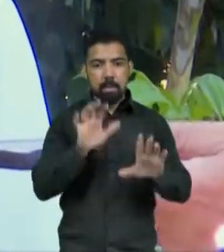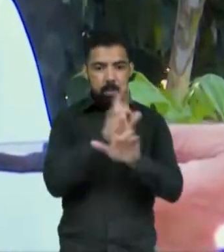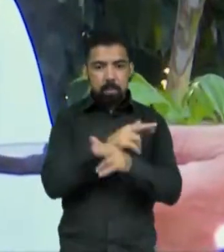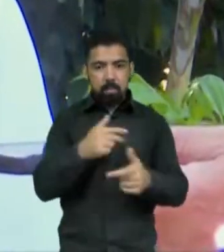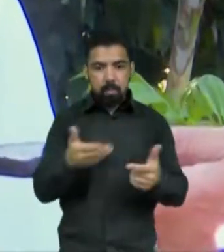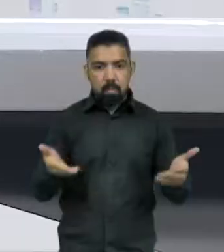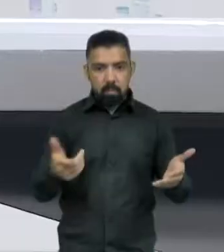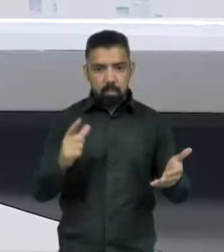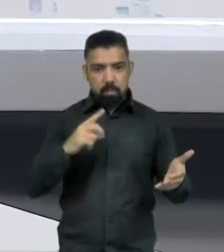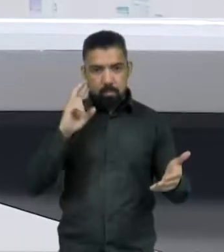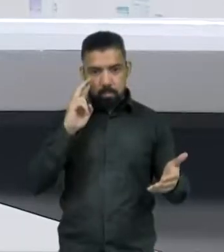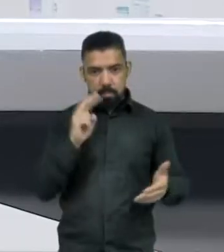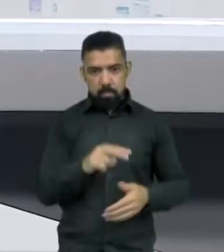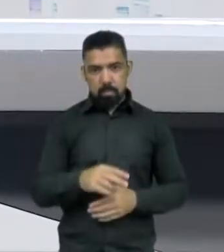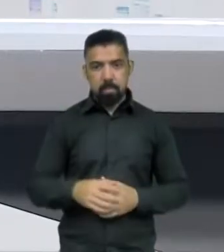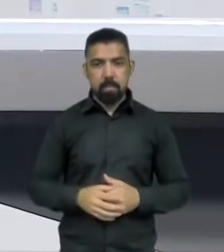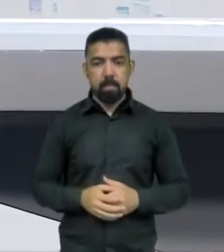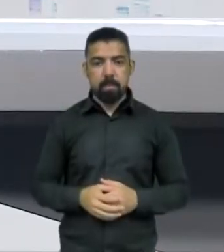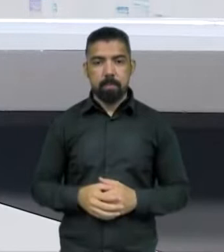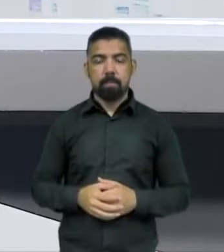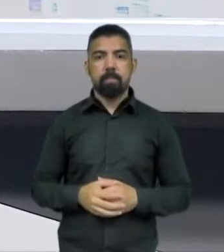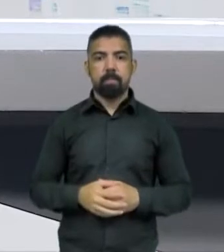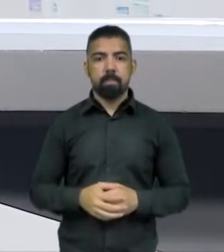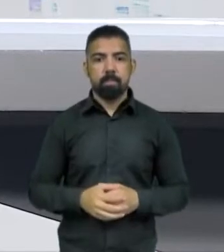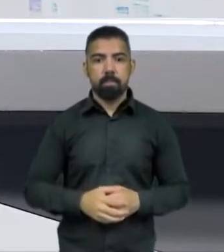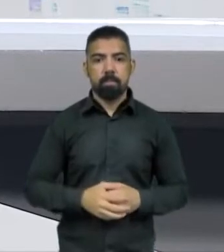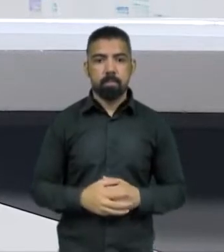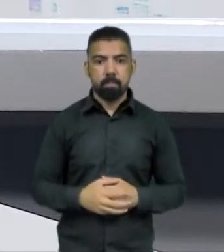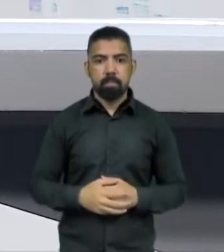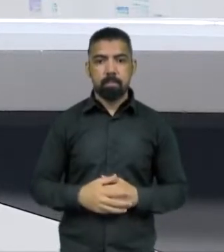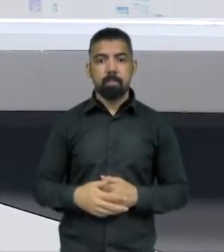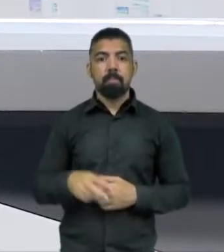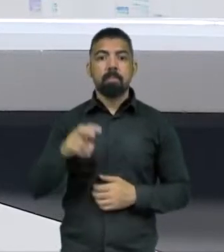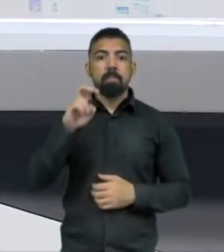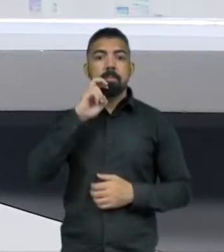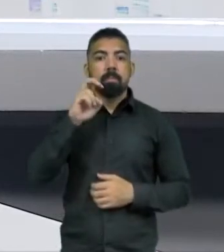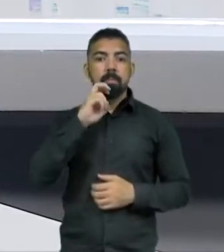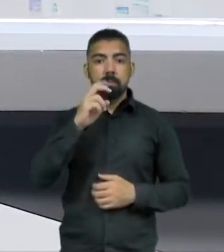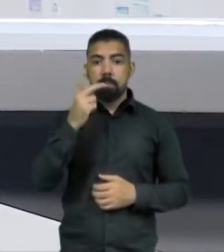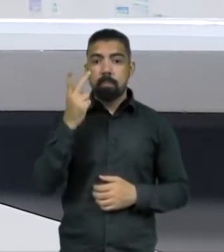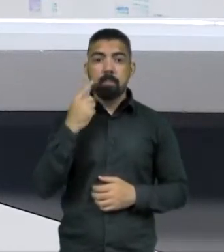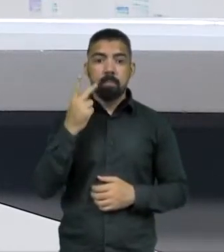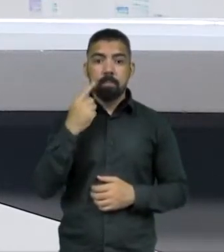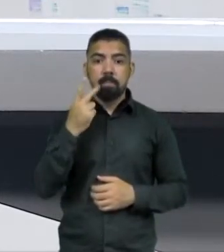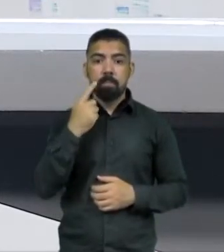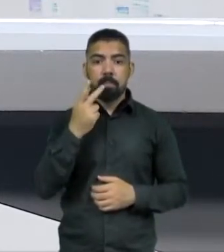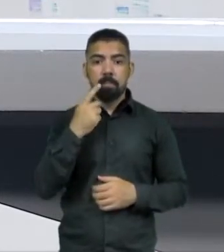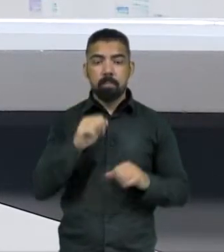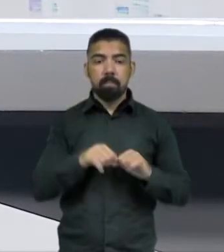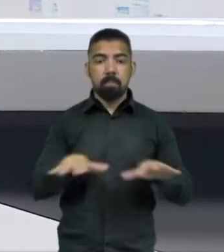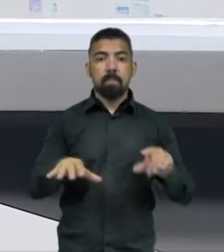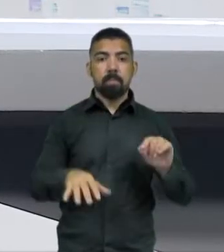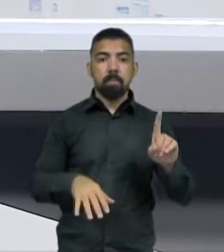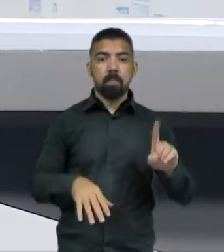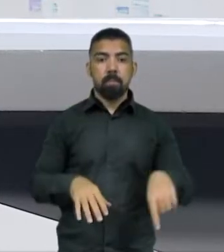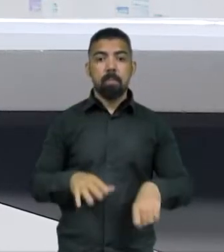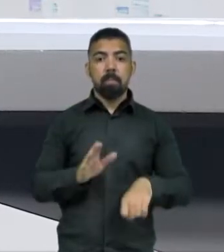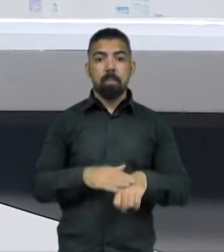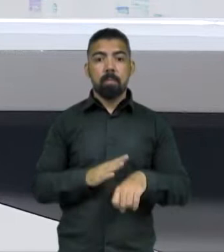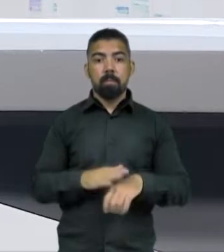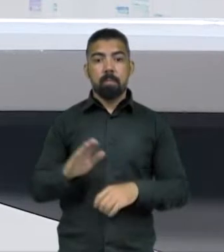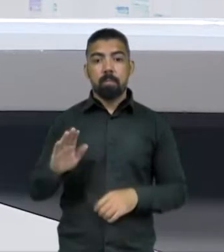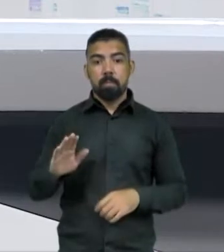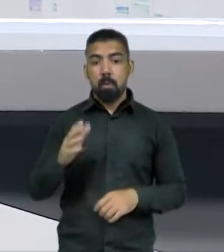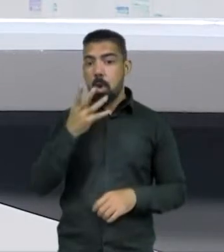extinção. Foi lançada nesta quinta-feira em Fortaleza a biografia do empresário cearense